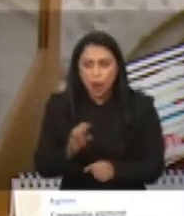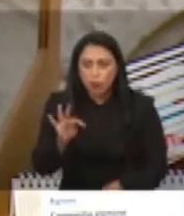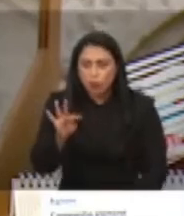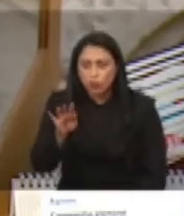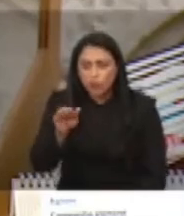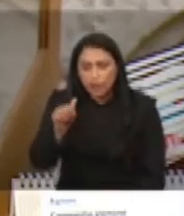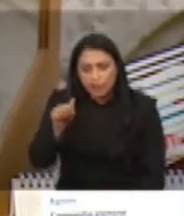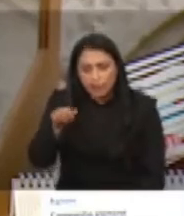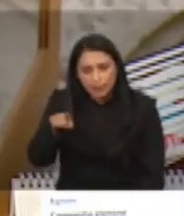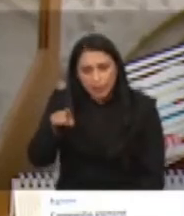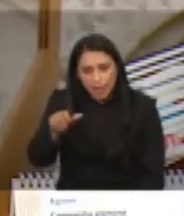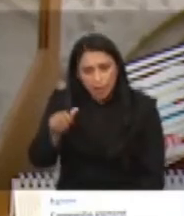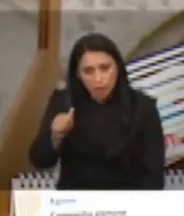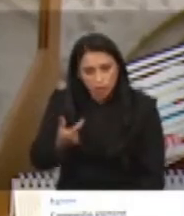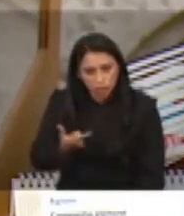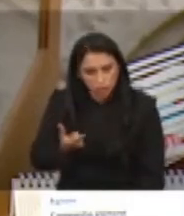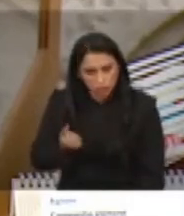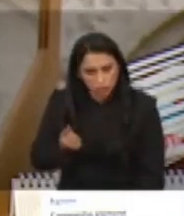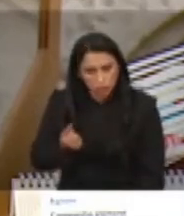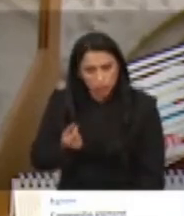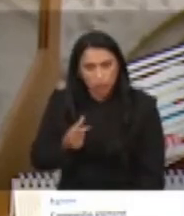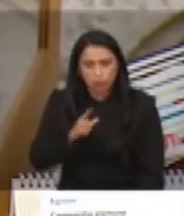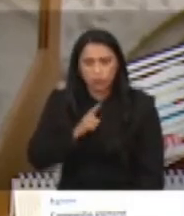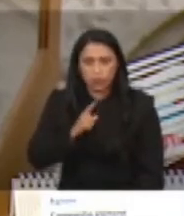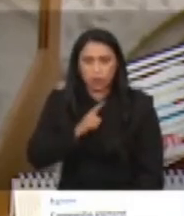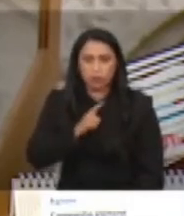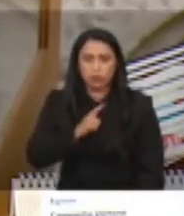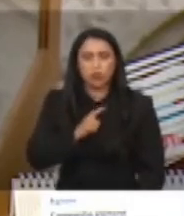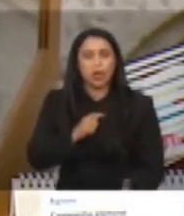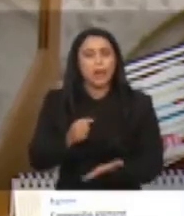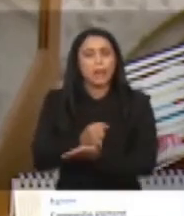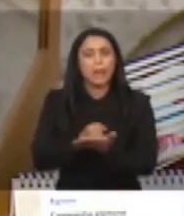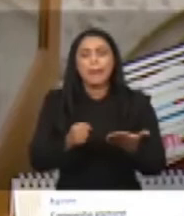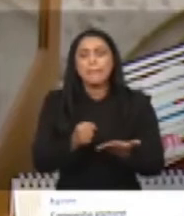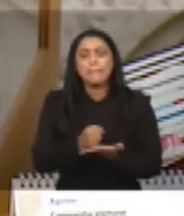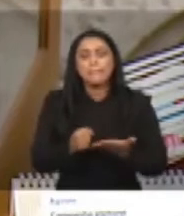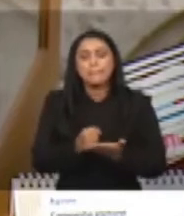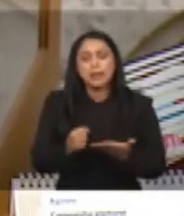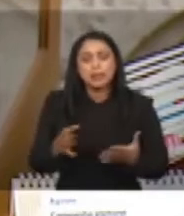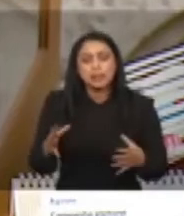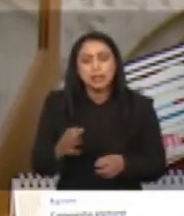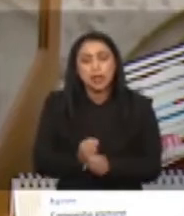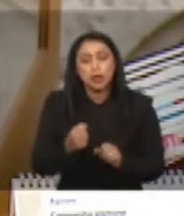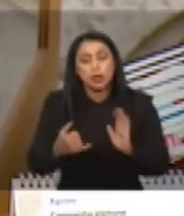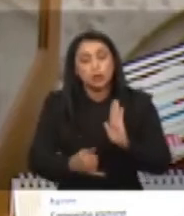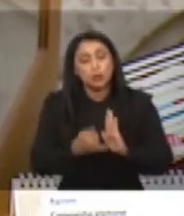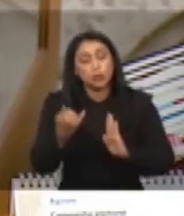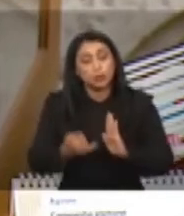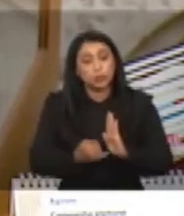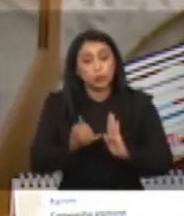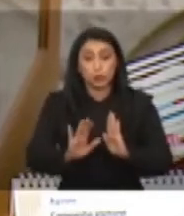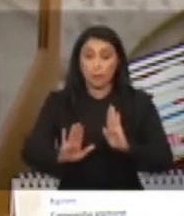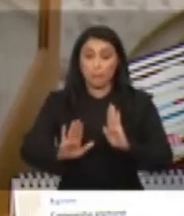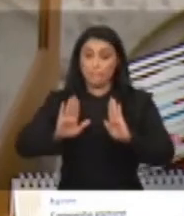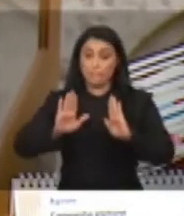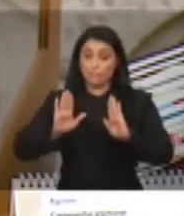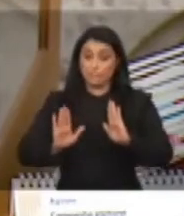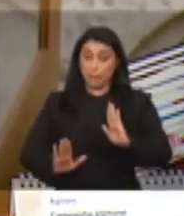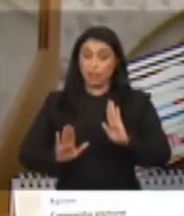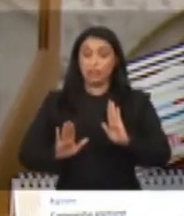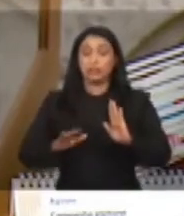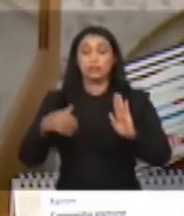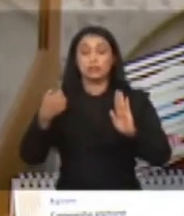taxa de um ou mais elementos da base de cálculo própria de determinado imposto, desde que não